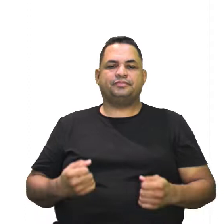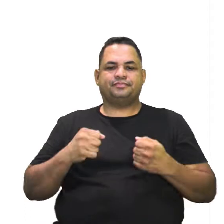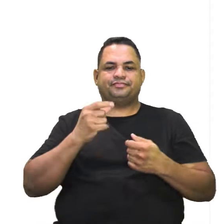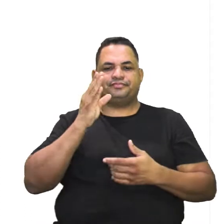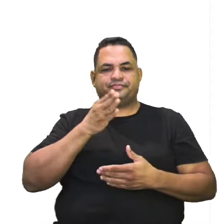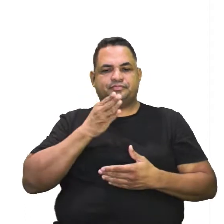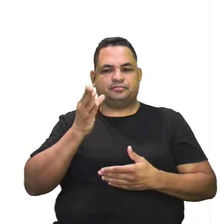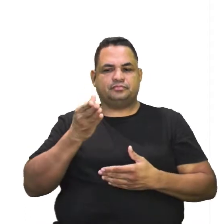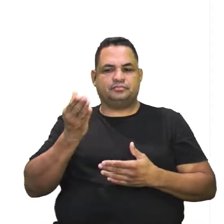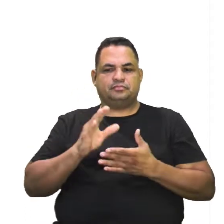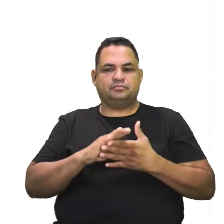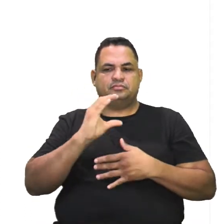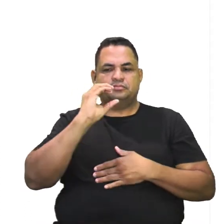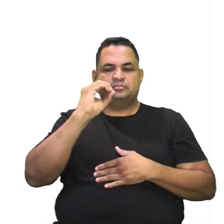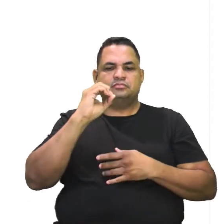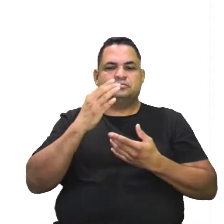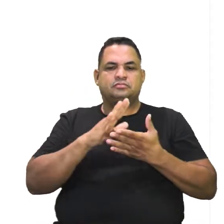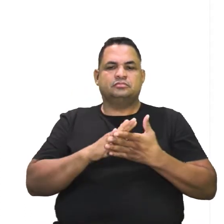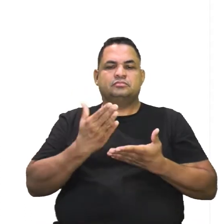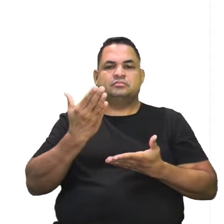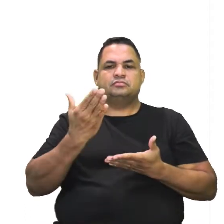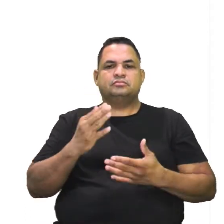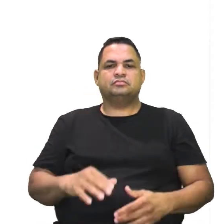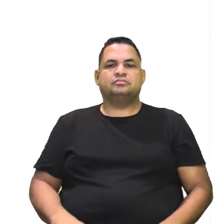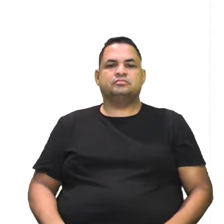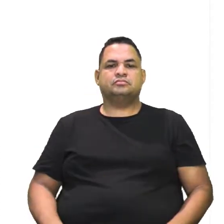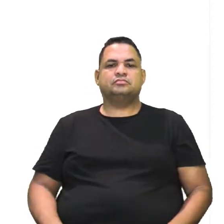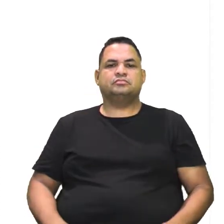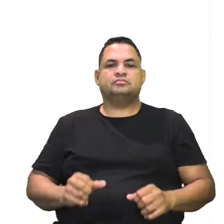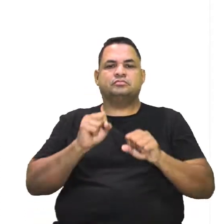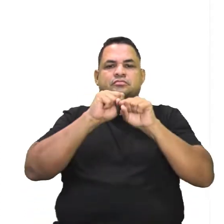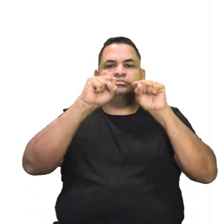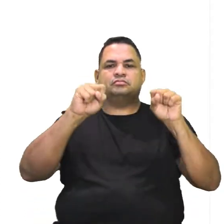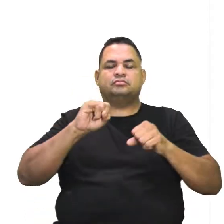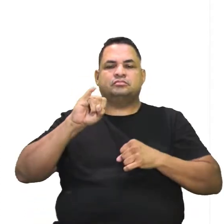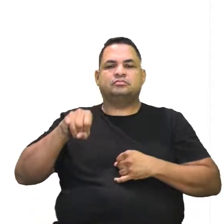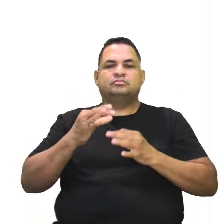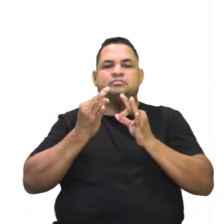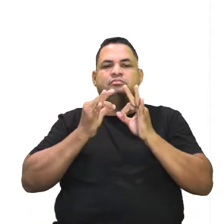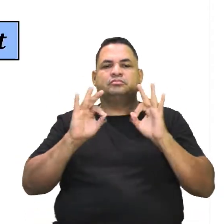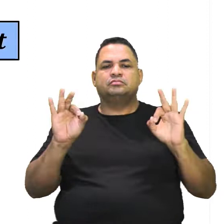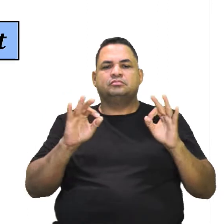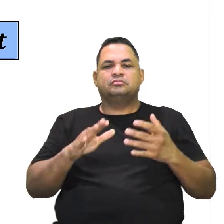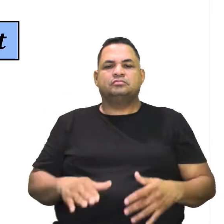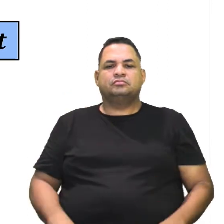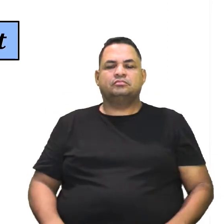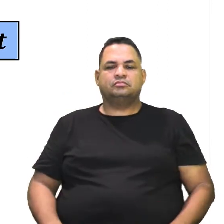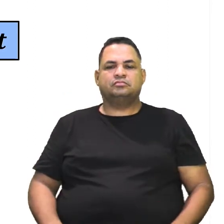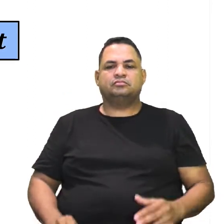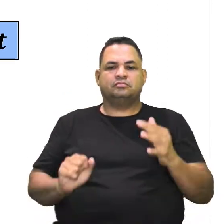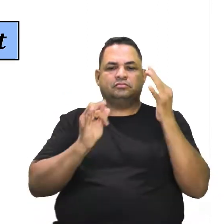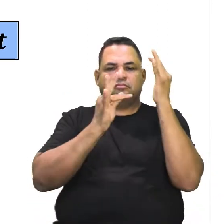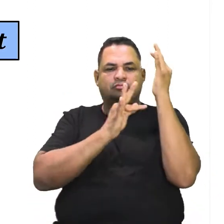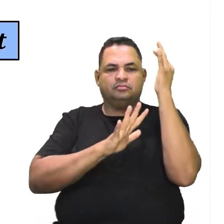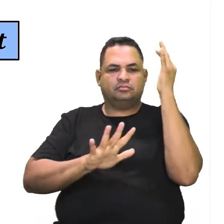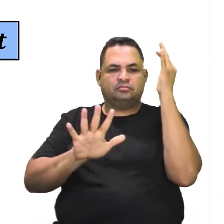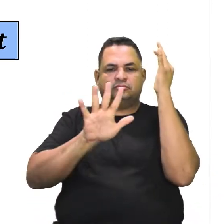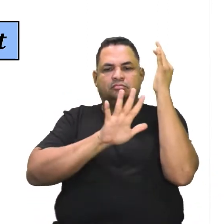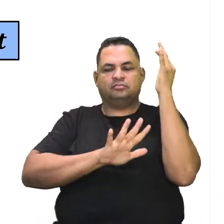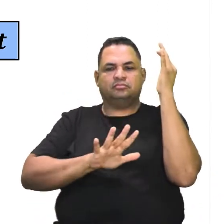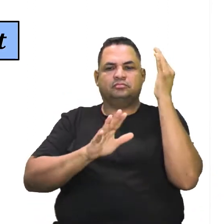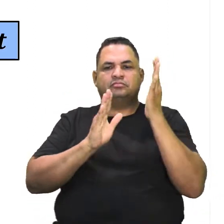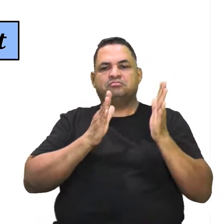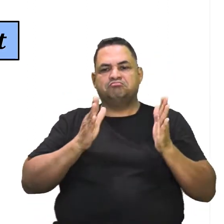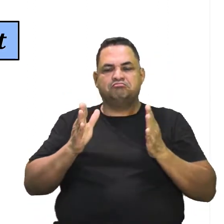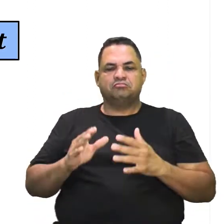poder cortar os zeros aí. E vamos ficar então no sistema de juros simples com uma função em função